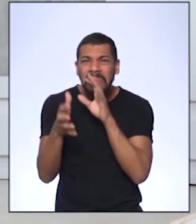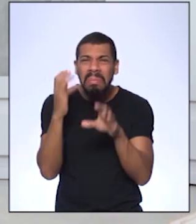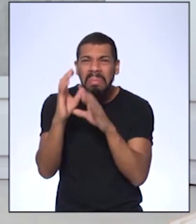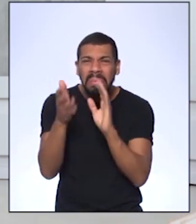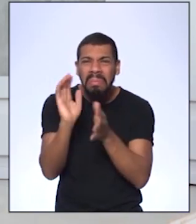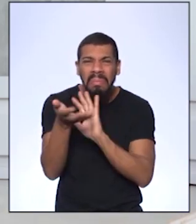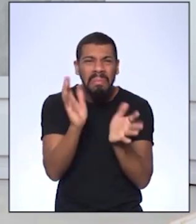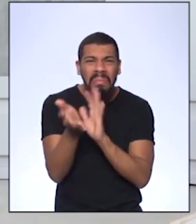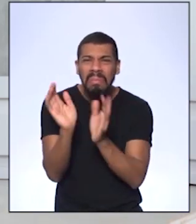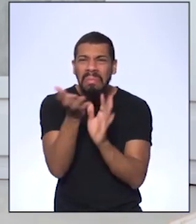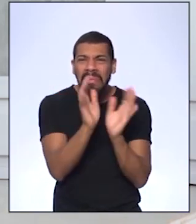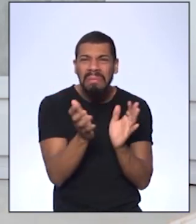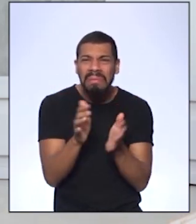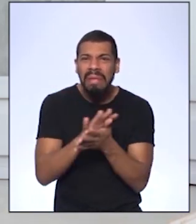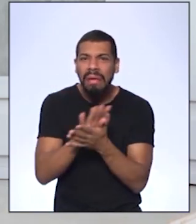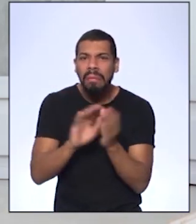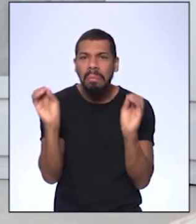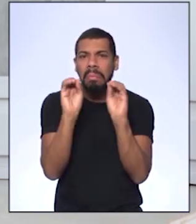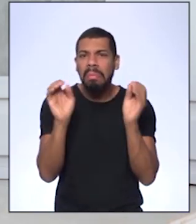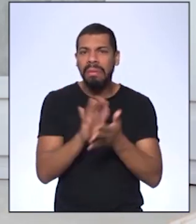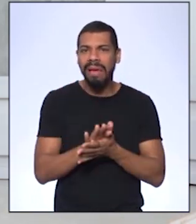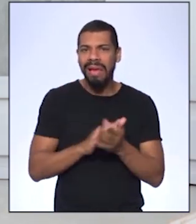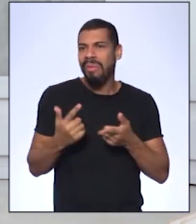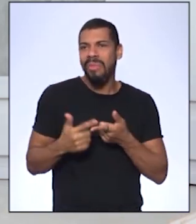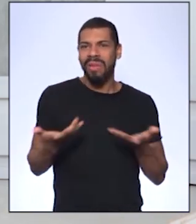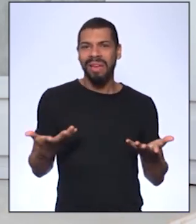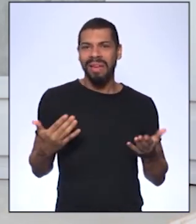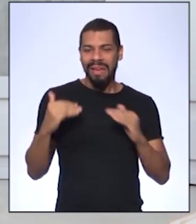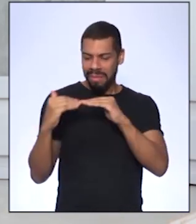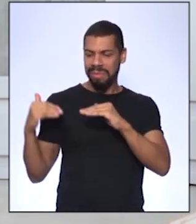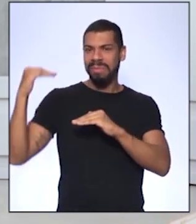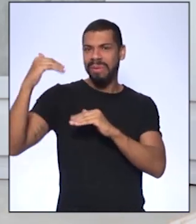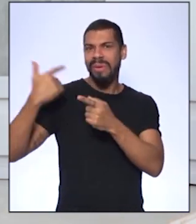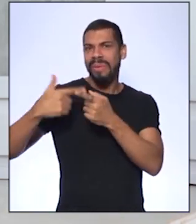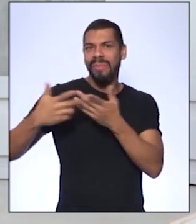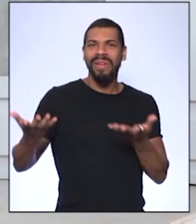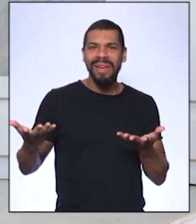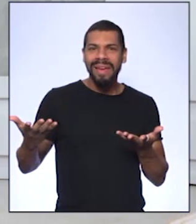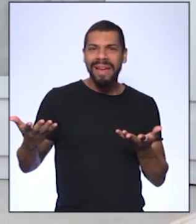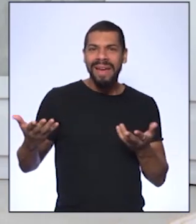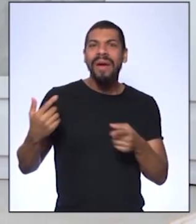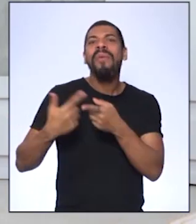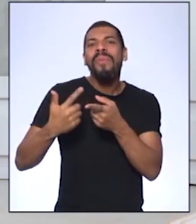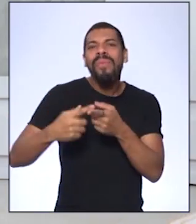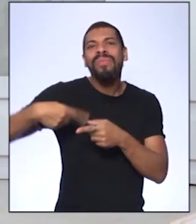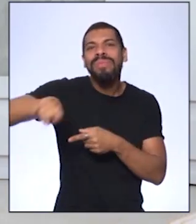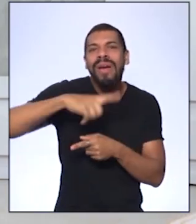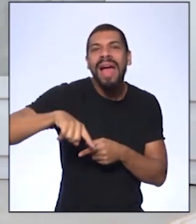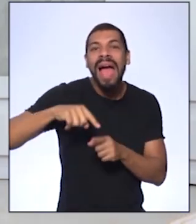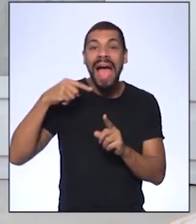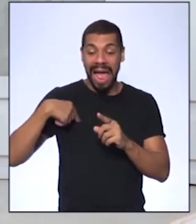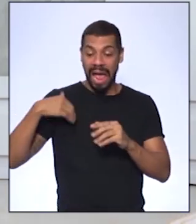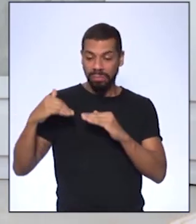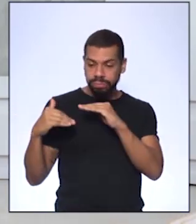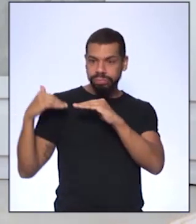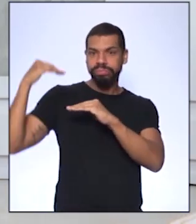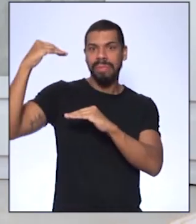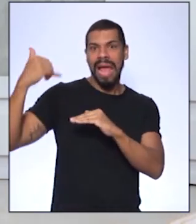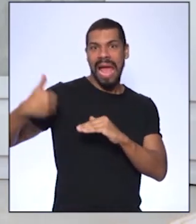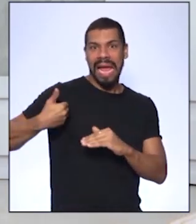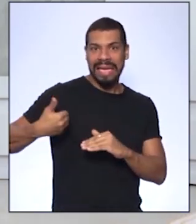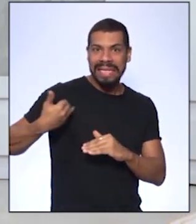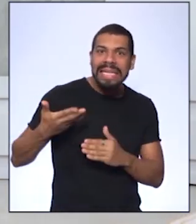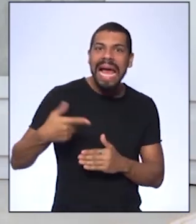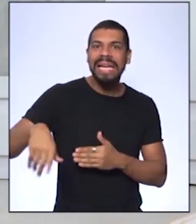e provavelmente nem entenderiam aquilo que eu estou dizendo. Mas por que isso? Porque o referencial que esses